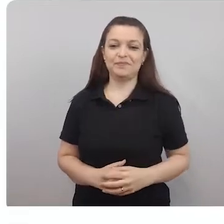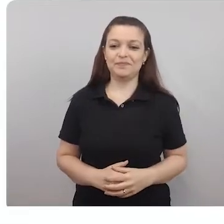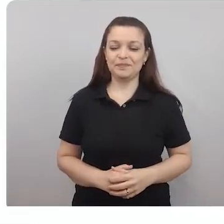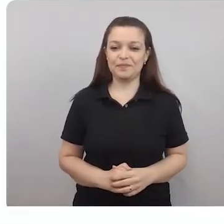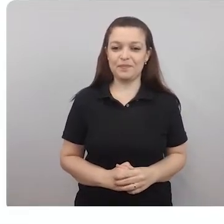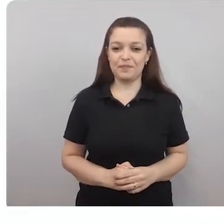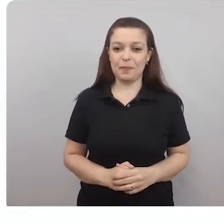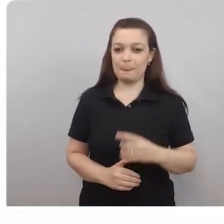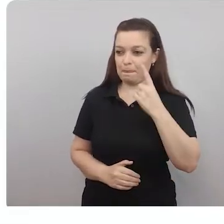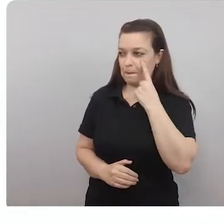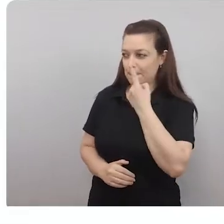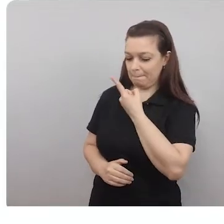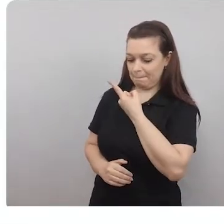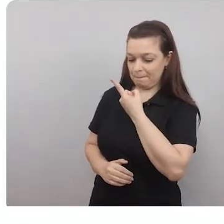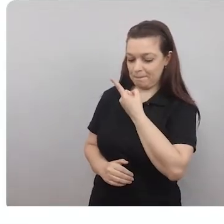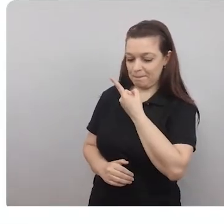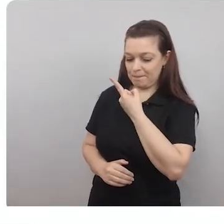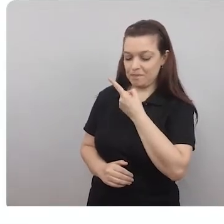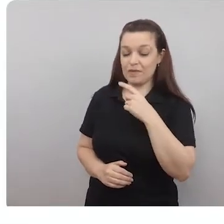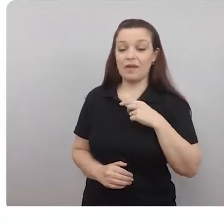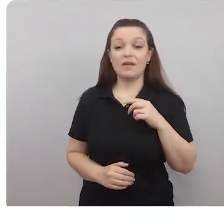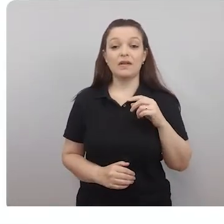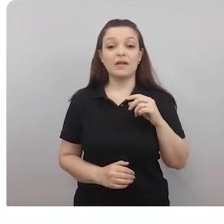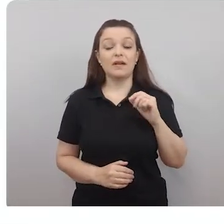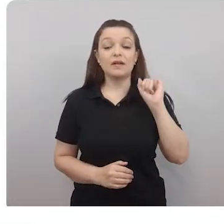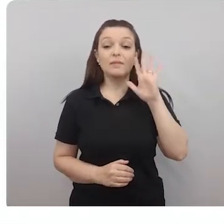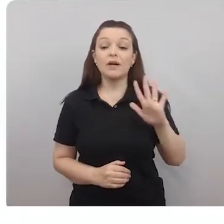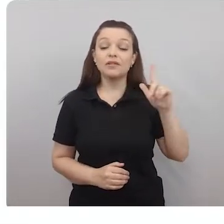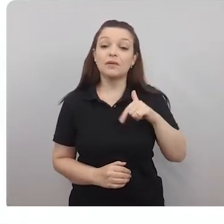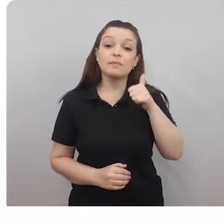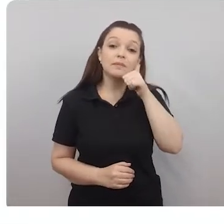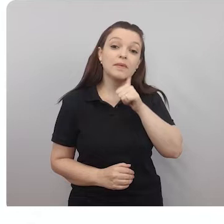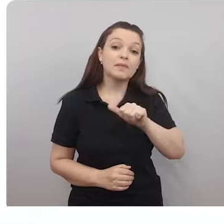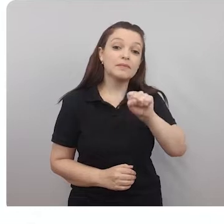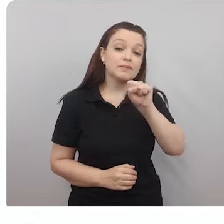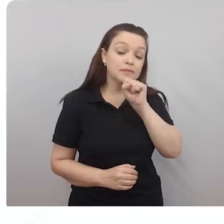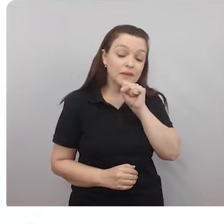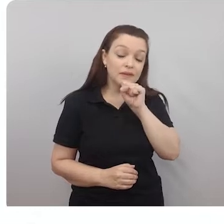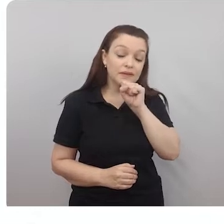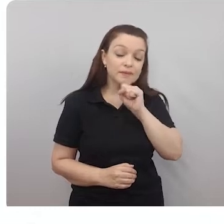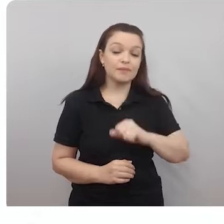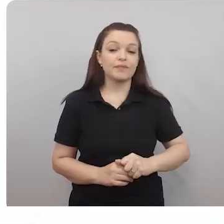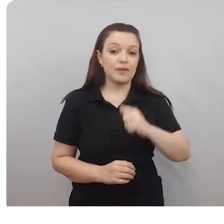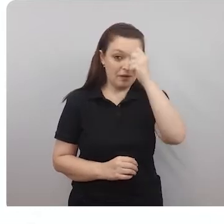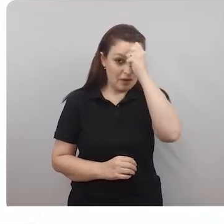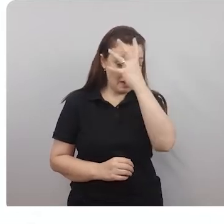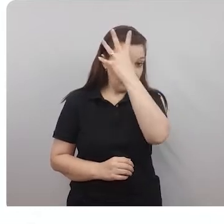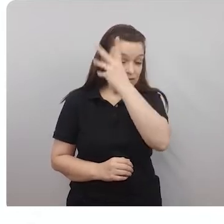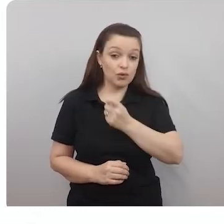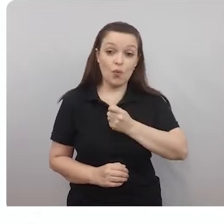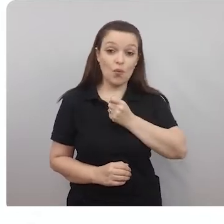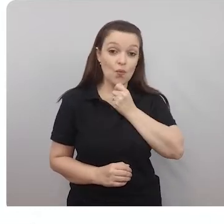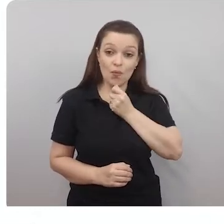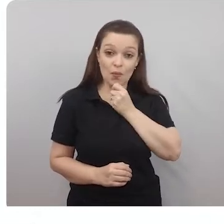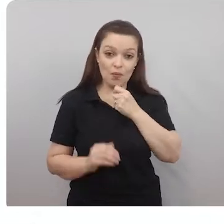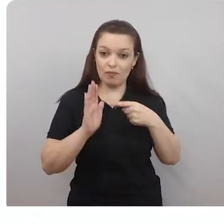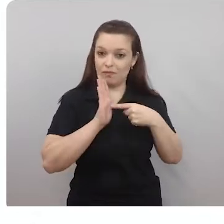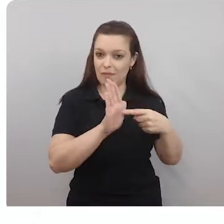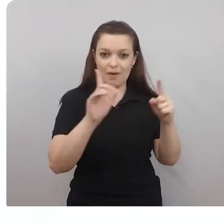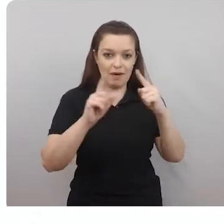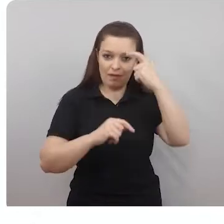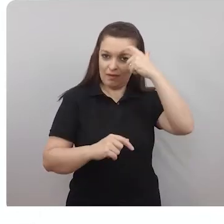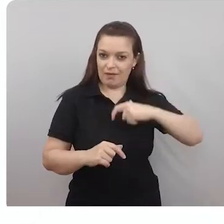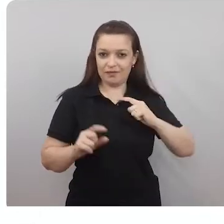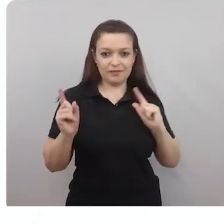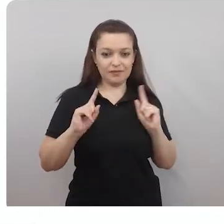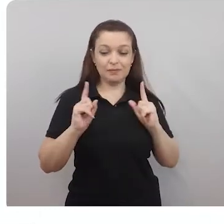ver. Então aparece a imagem da mãe e o Armandinho ainda não aparece, mas